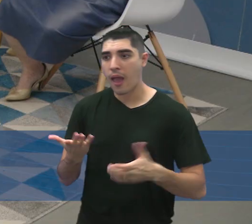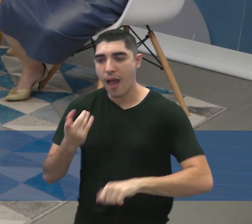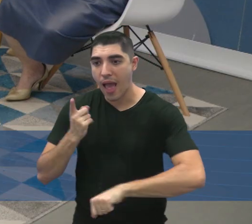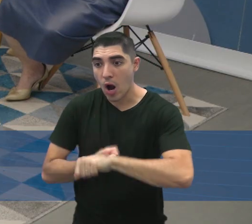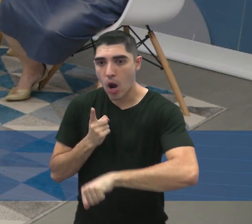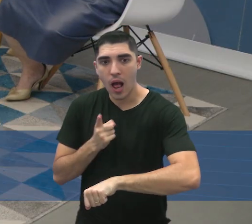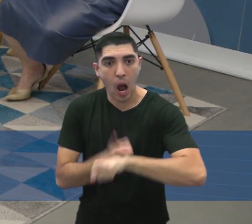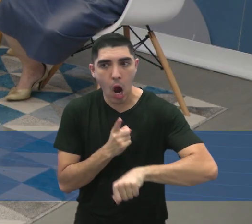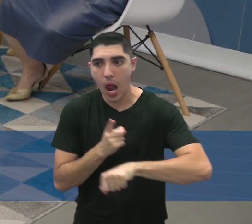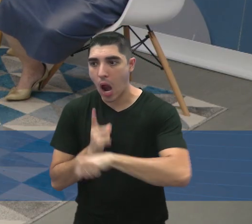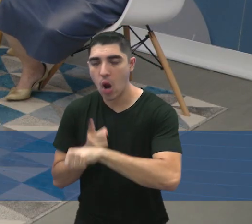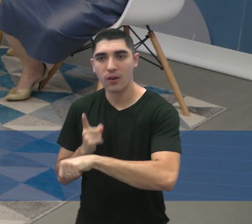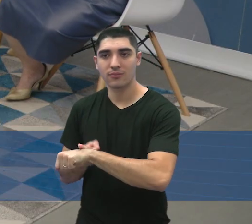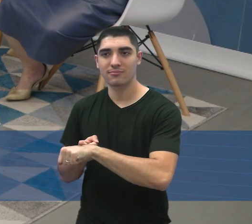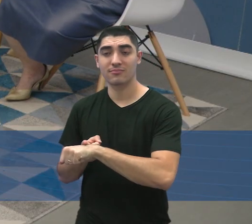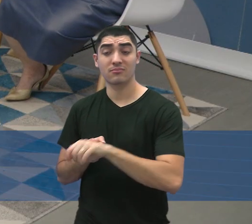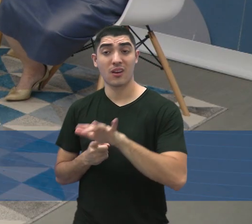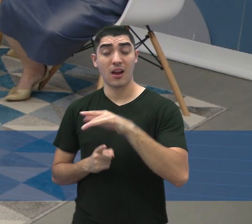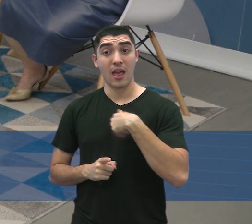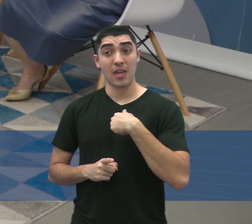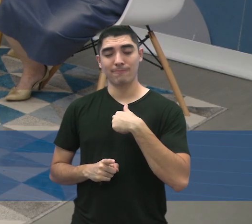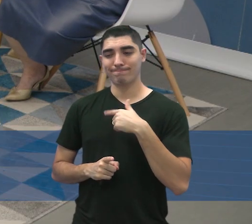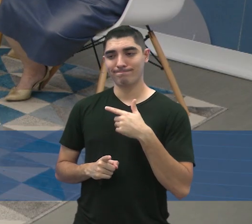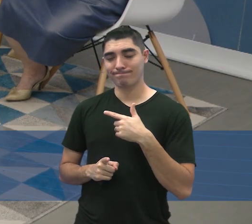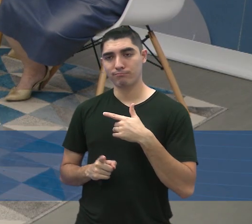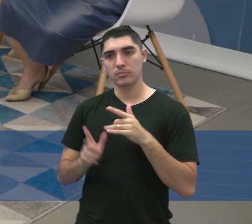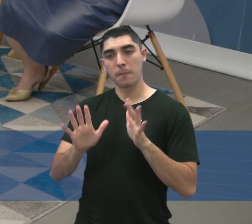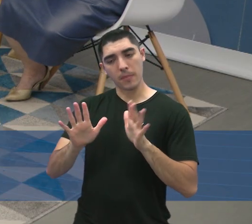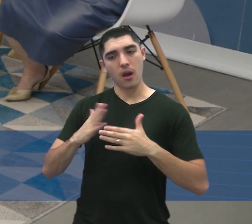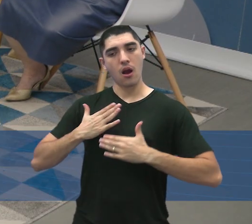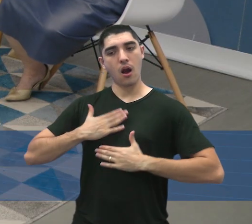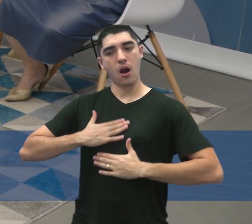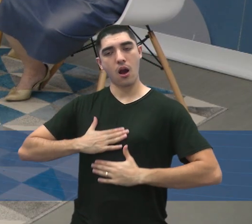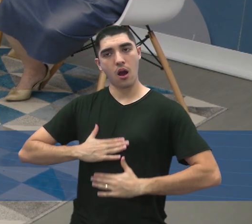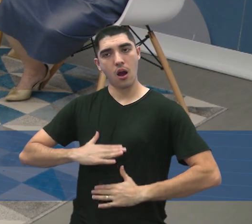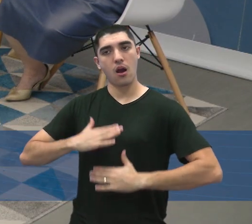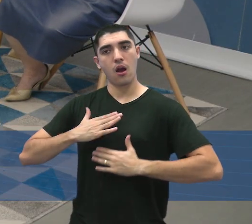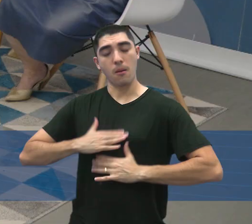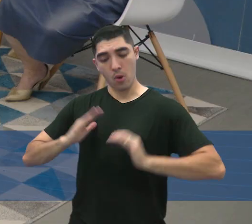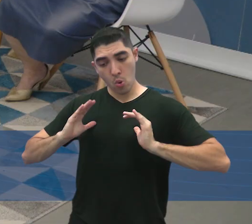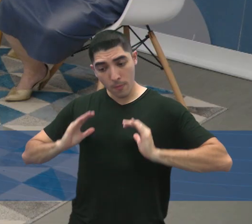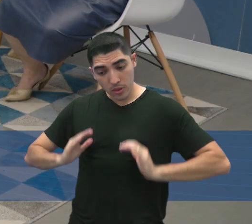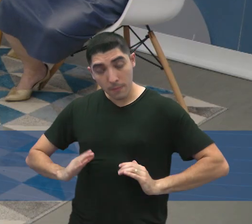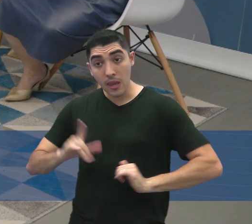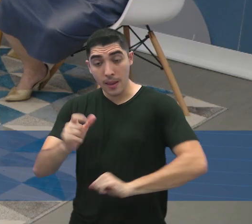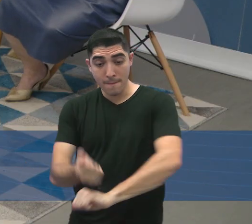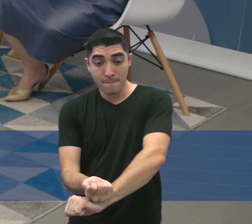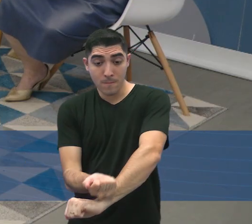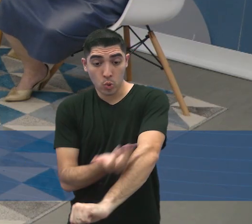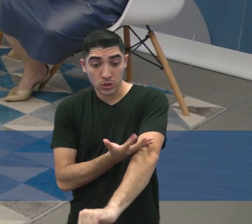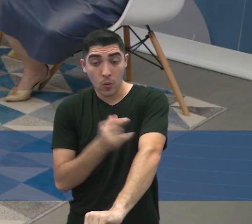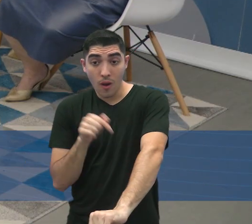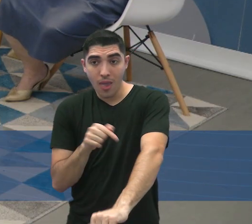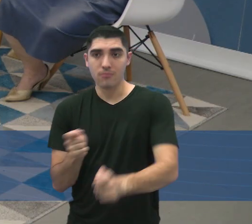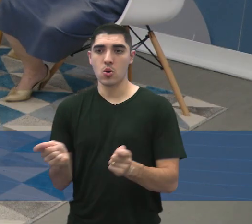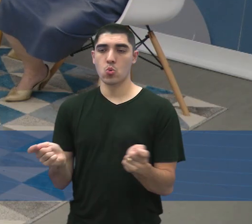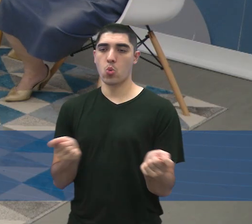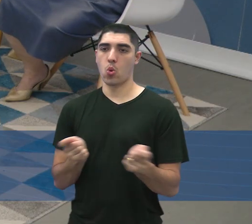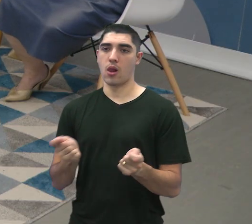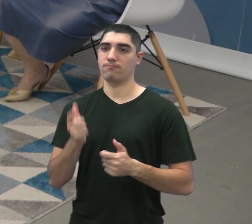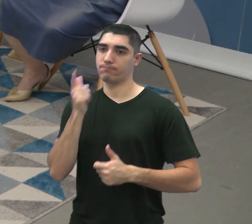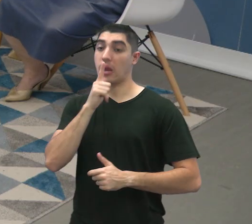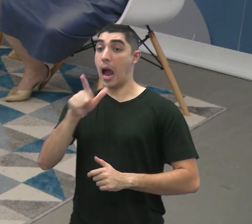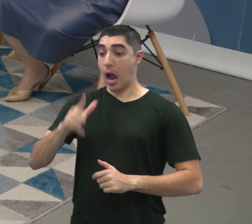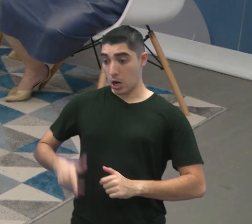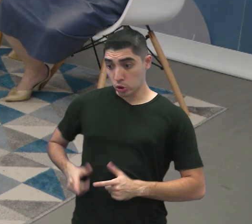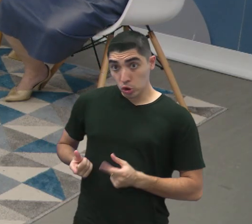quer agora. E quando eu consigo ter esse controle emocional e consigo me organizar, isso dá uma grande diferença no bolso.